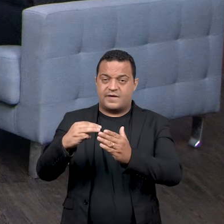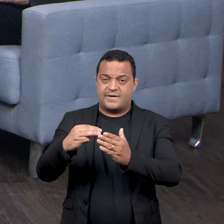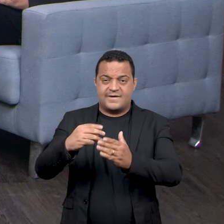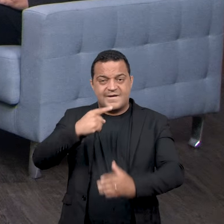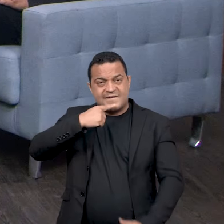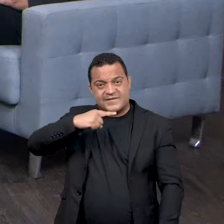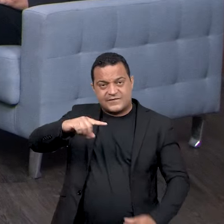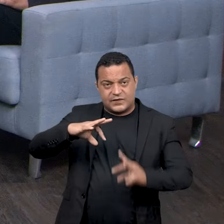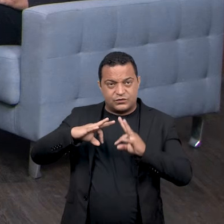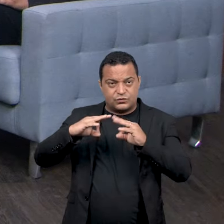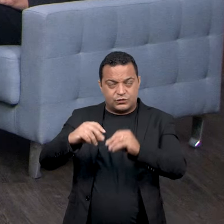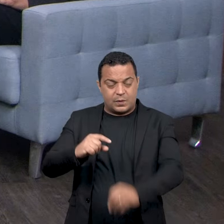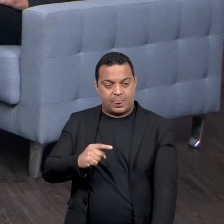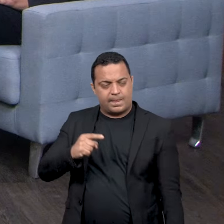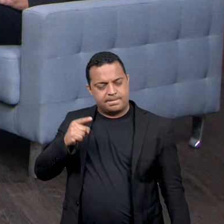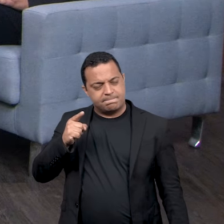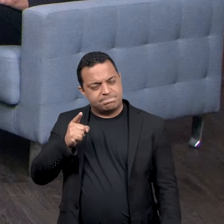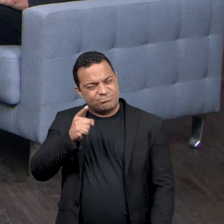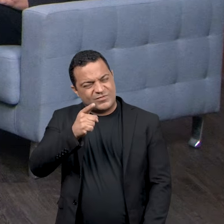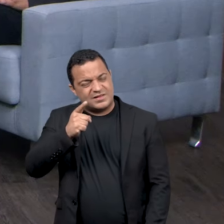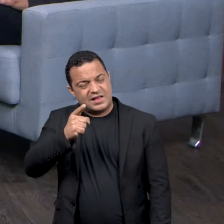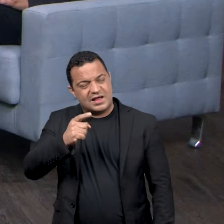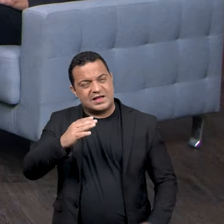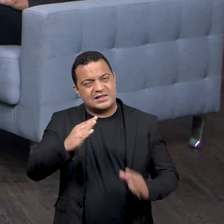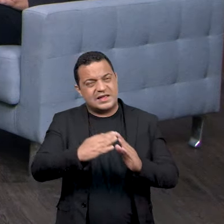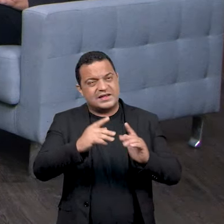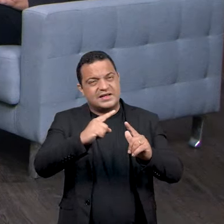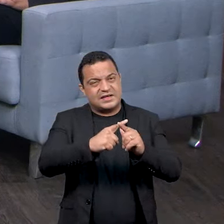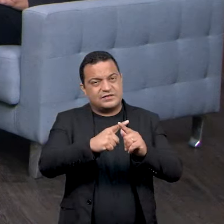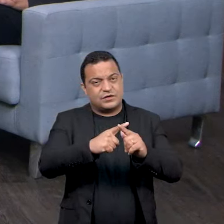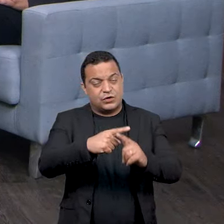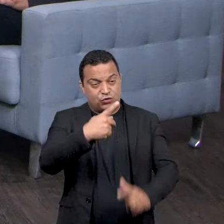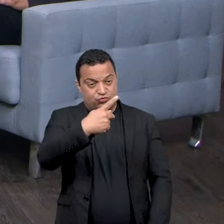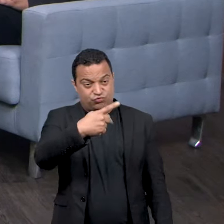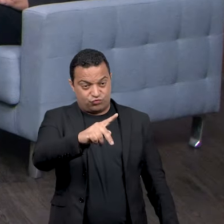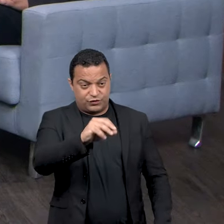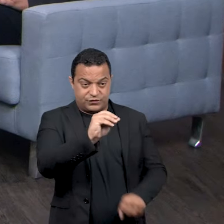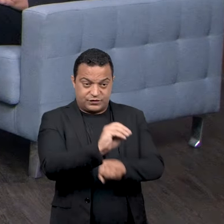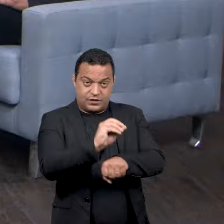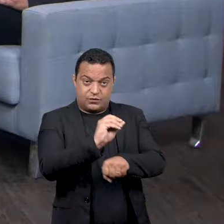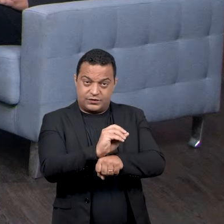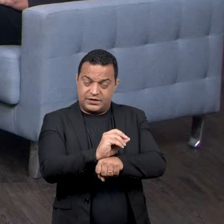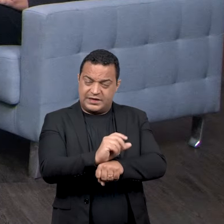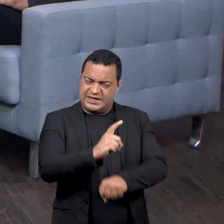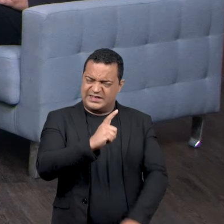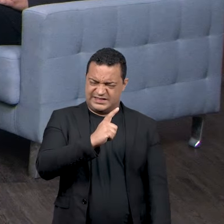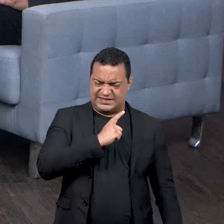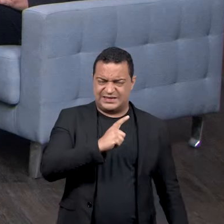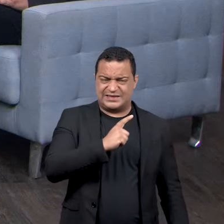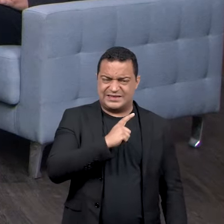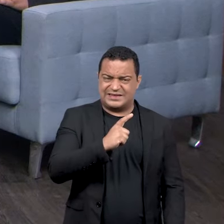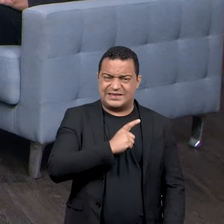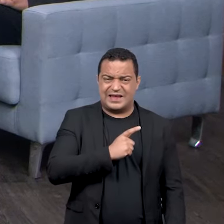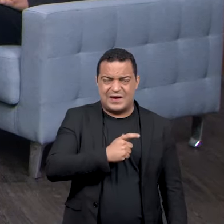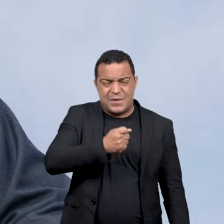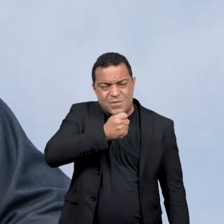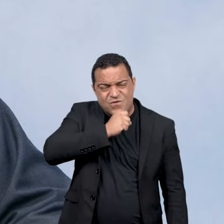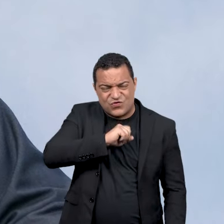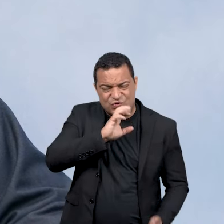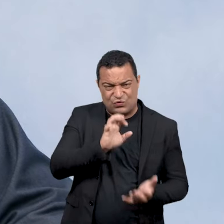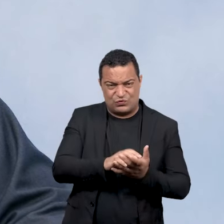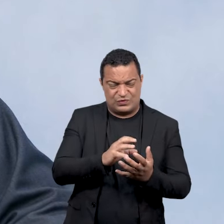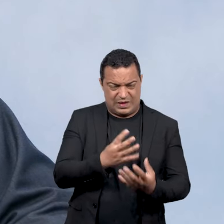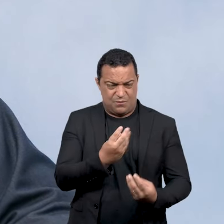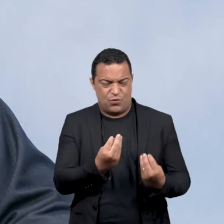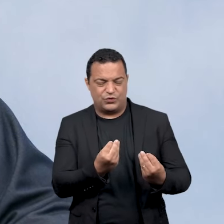vários dias. Lá na igreja de Balneário 1, pastor Fábio, tem muitos irmãos idosos? Temos alguns idosos, em